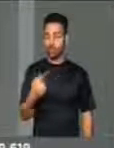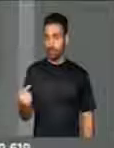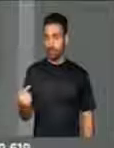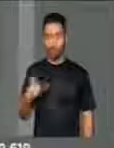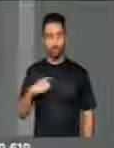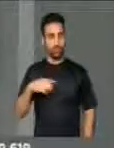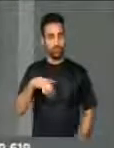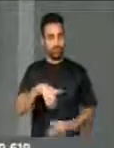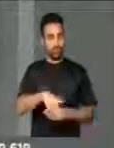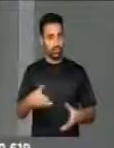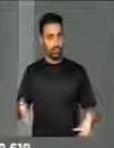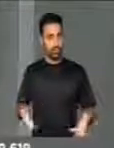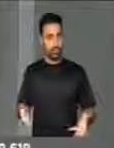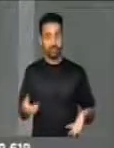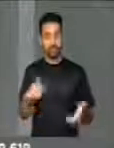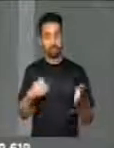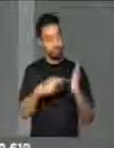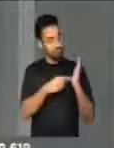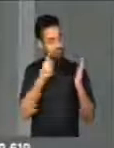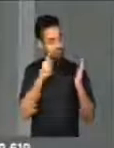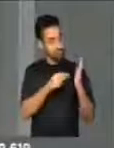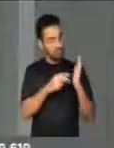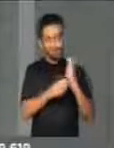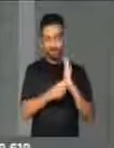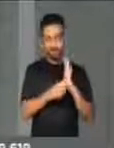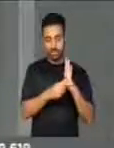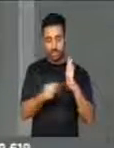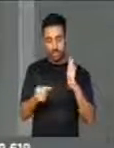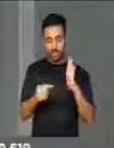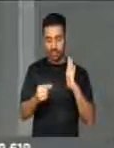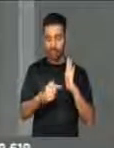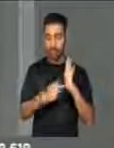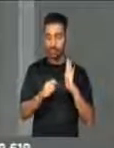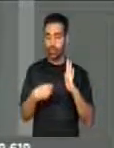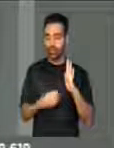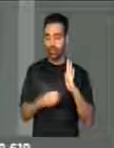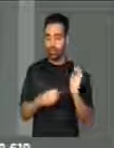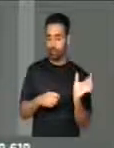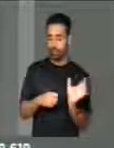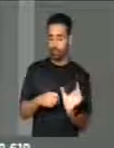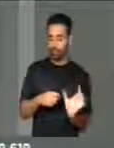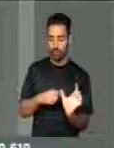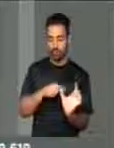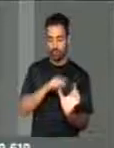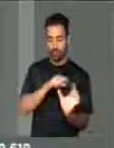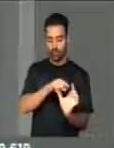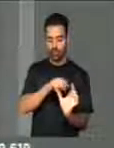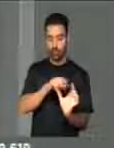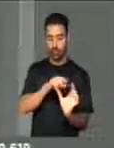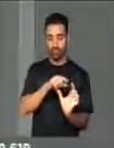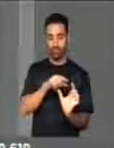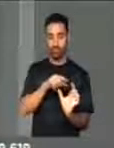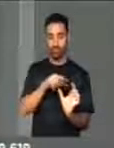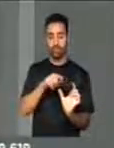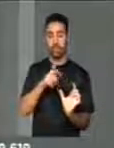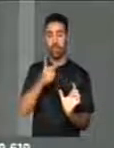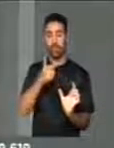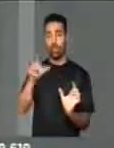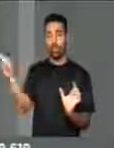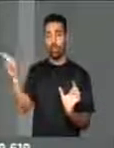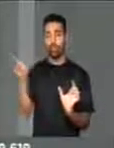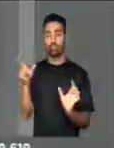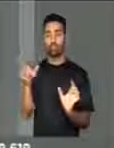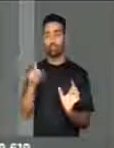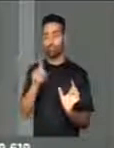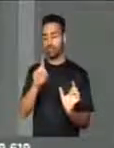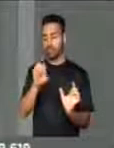e agora, esse destaque, que é a expressão e de outras medidas de